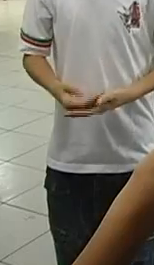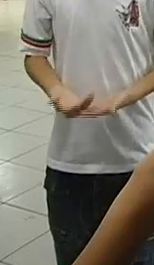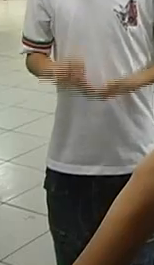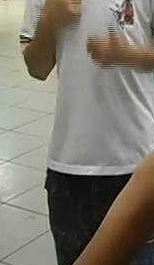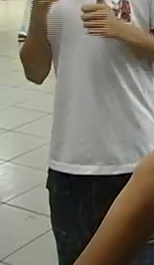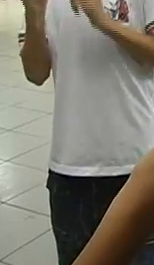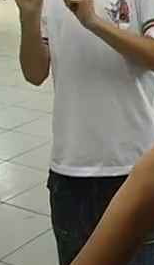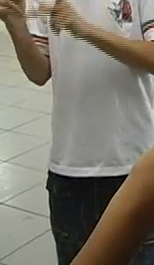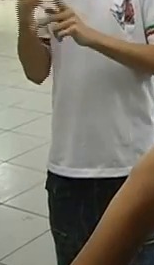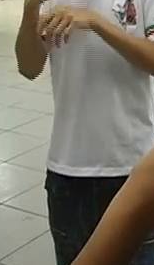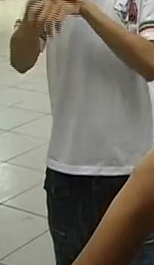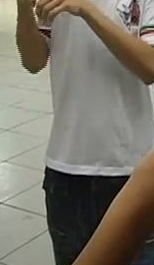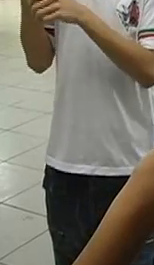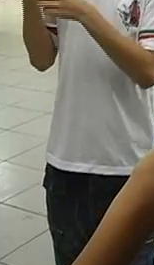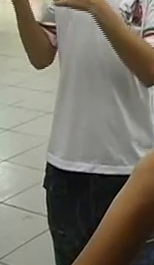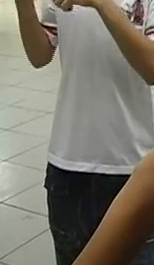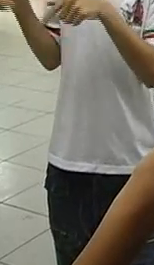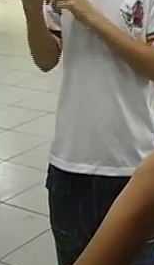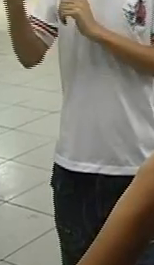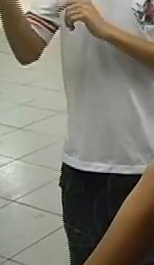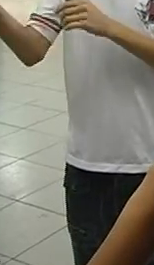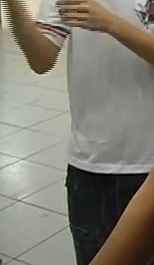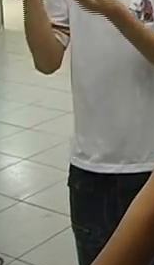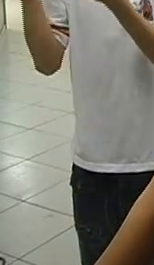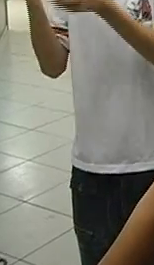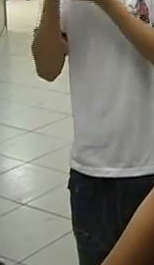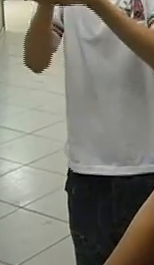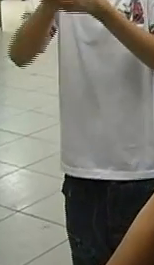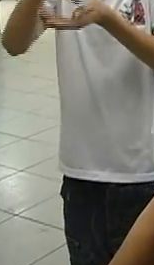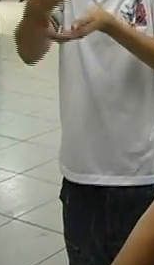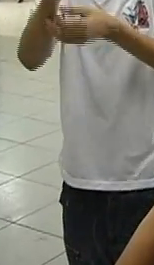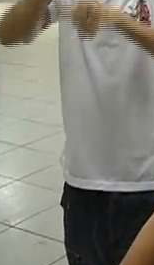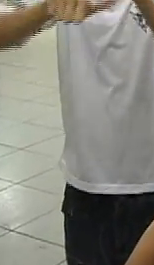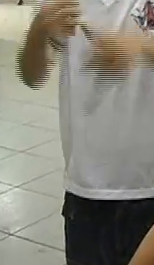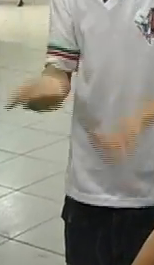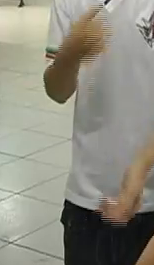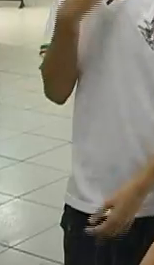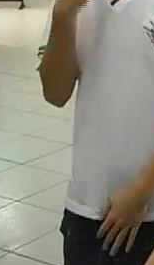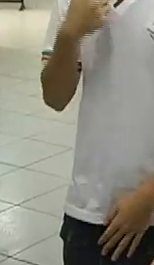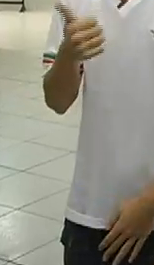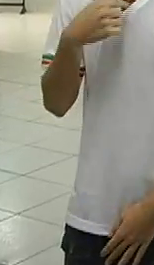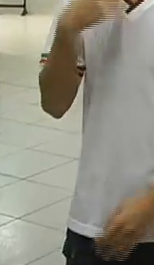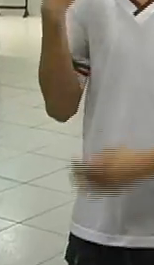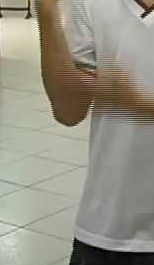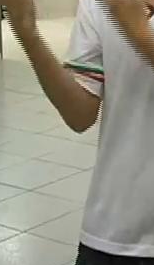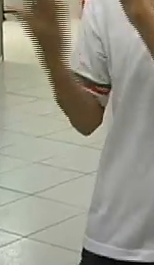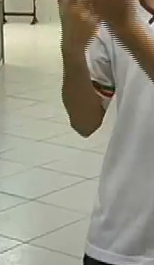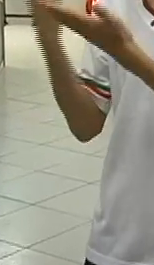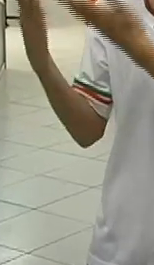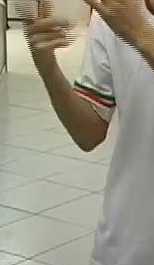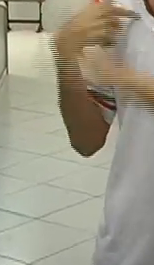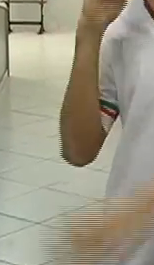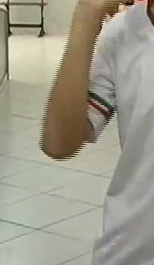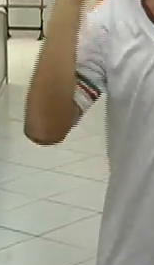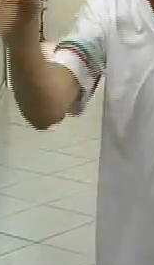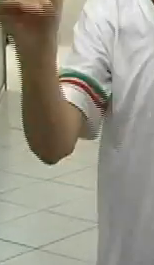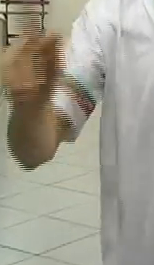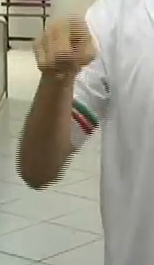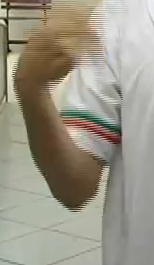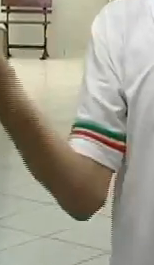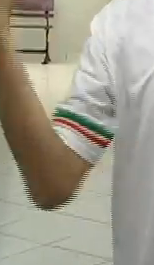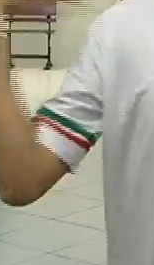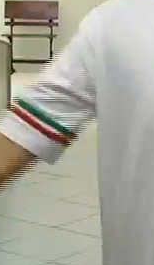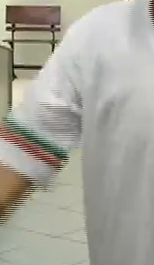o sinal? Eles têm interesse de aprender, aí eu converso. Na minha sala eu falo, olha, como que eu vou fazer sinal para vocês entenderem melhor? E aí eu